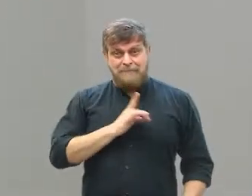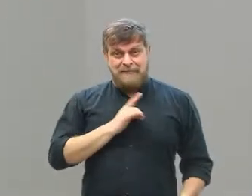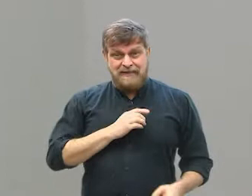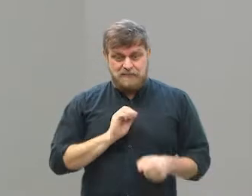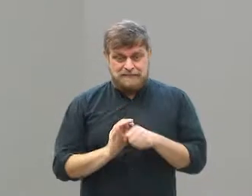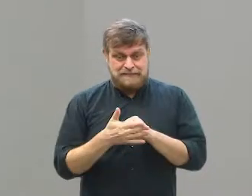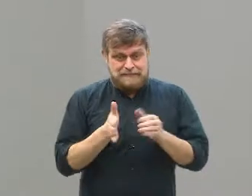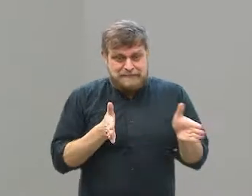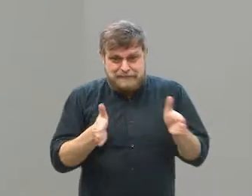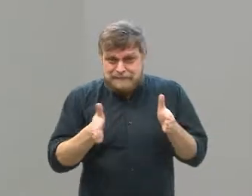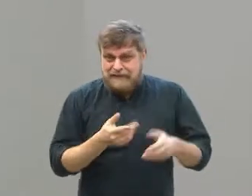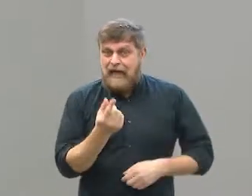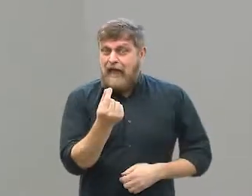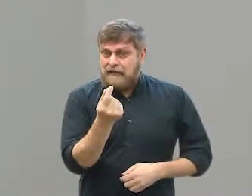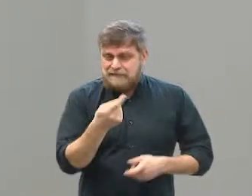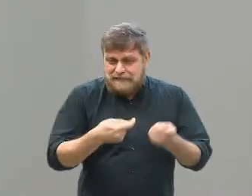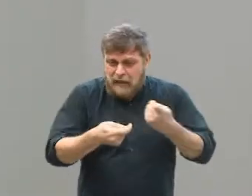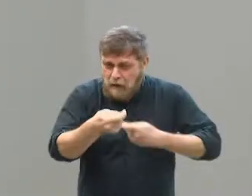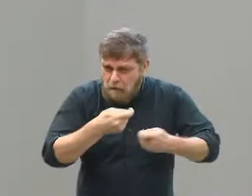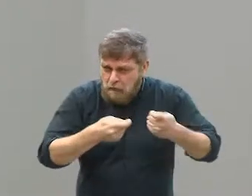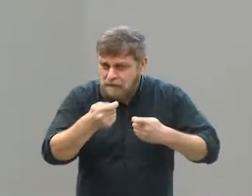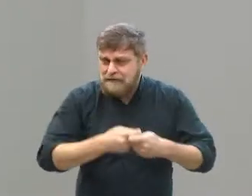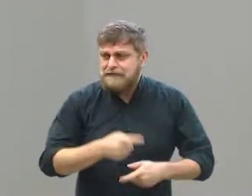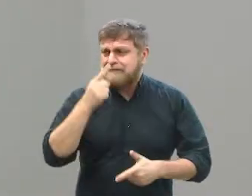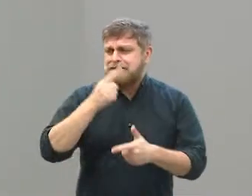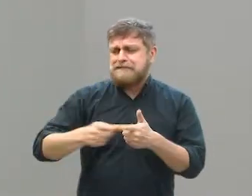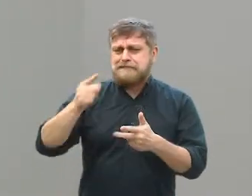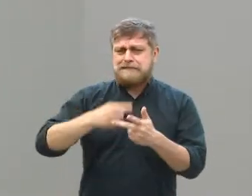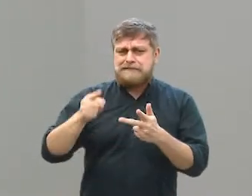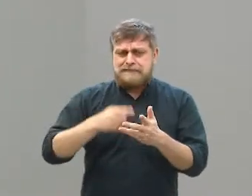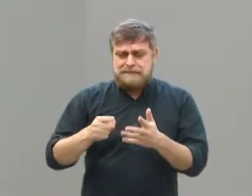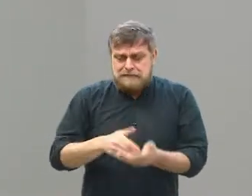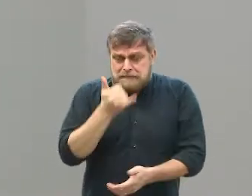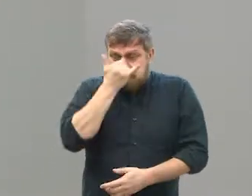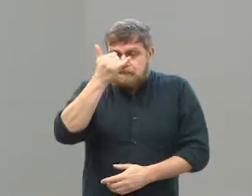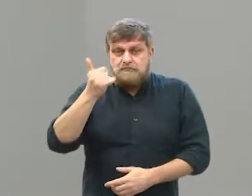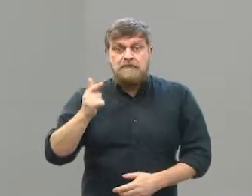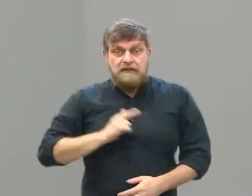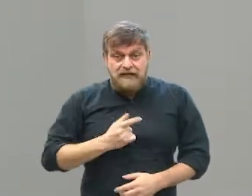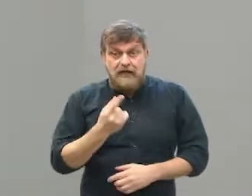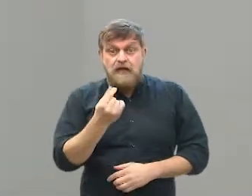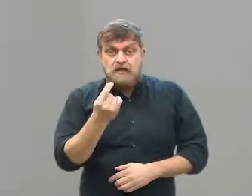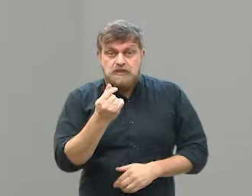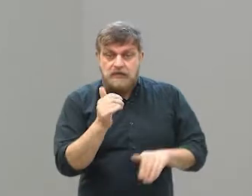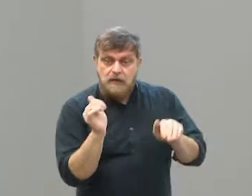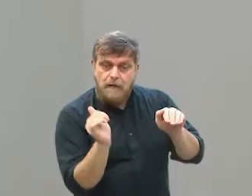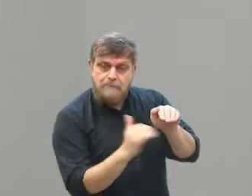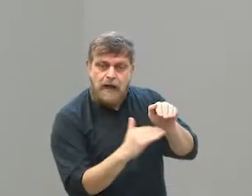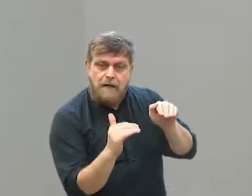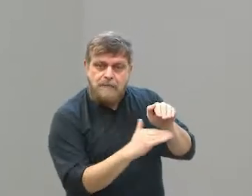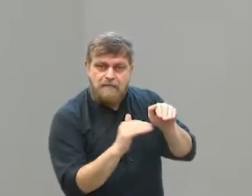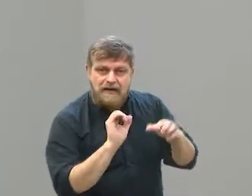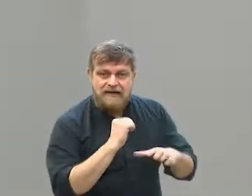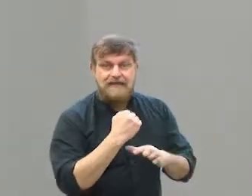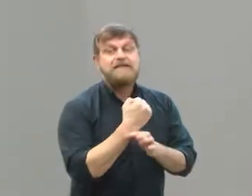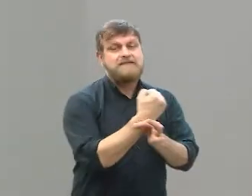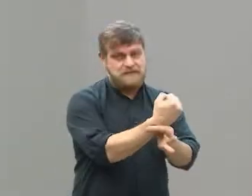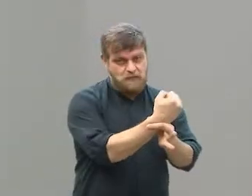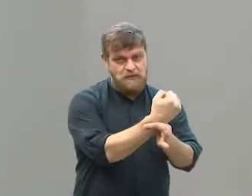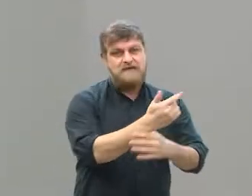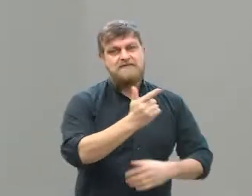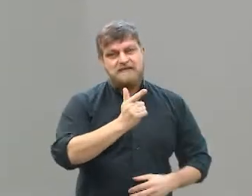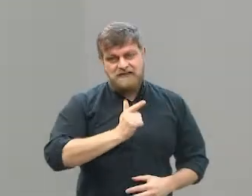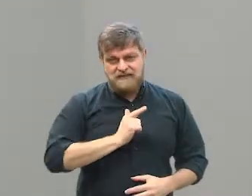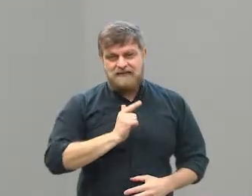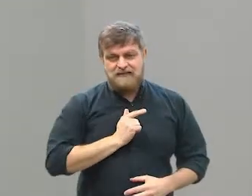período de crise econômica causada pela pandemia de investir, mas é perfeitamente seguro fazer alguns tipos de